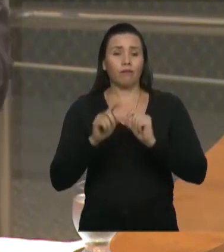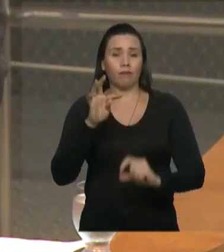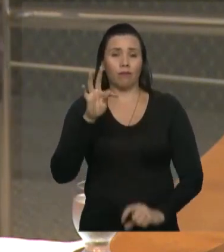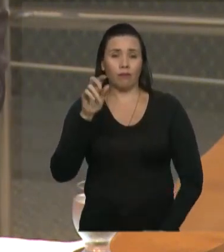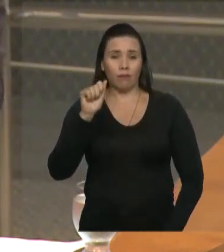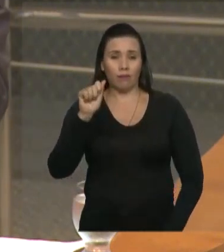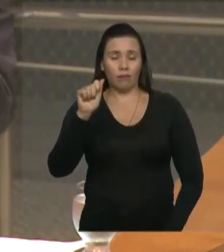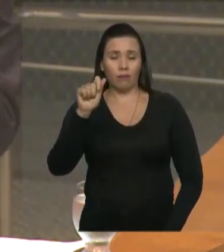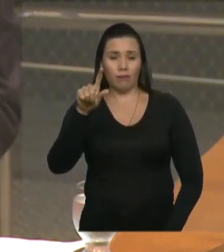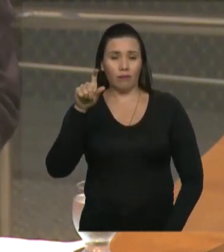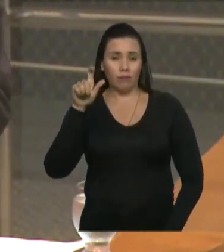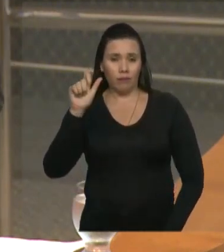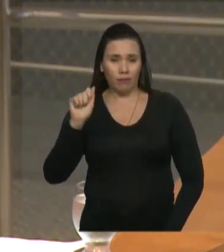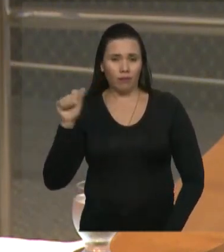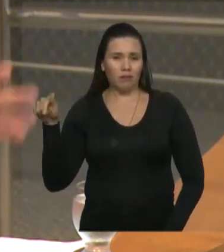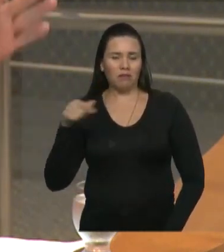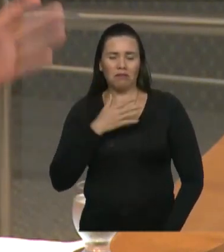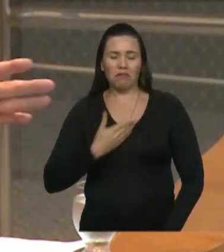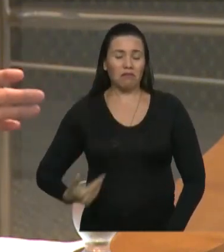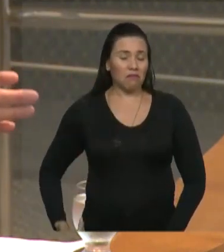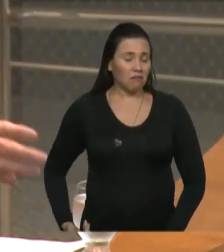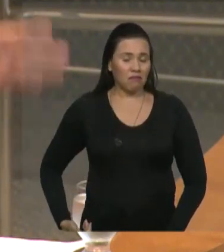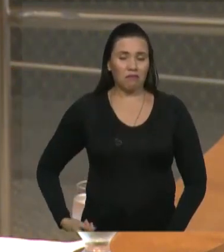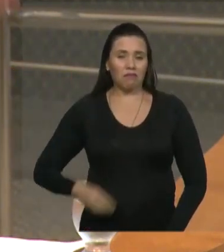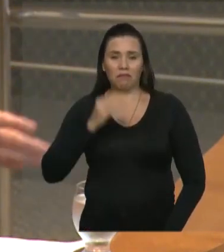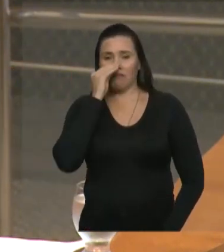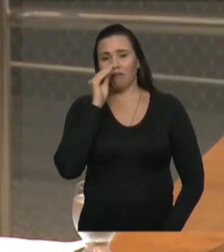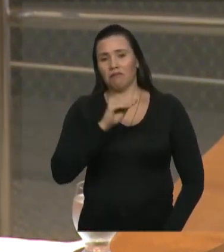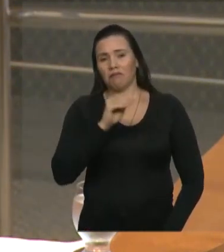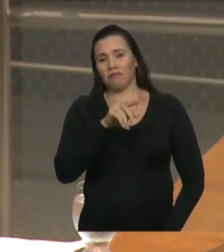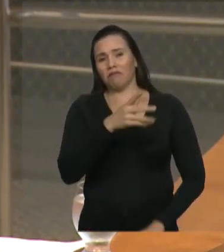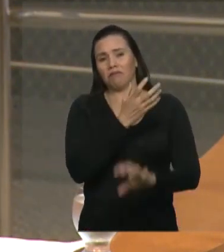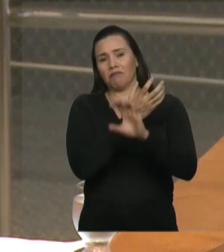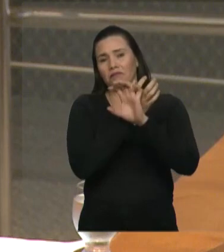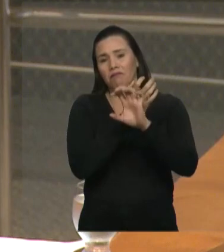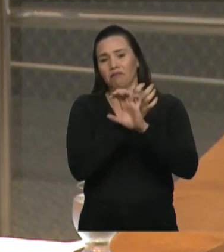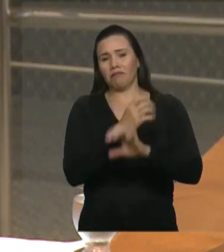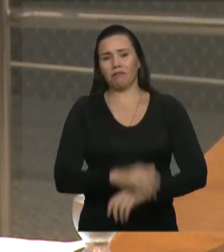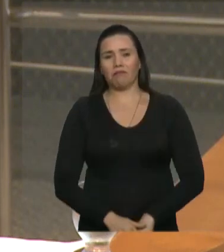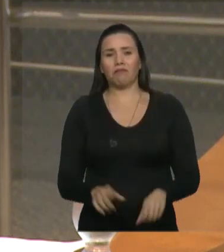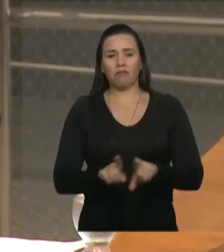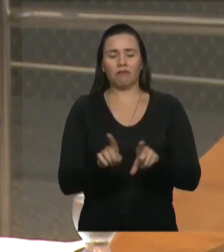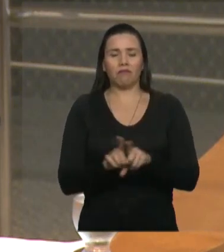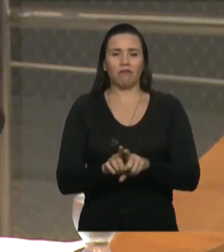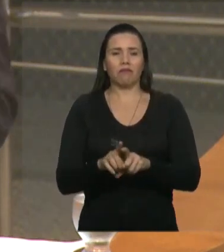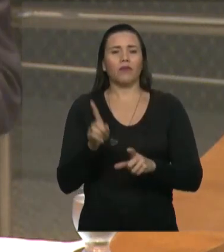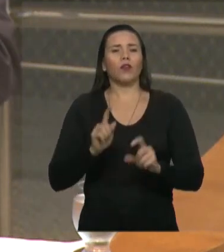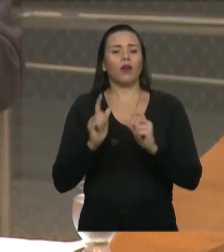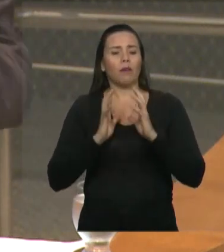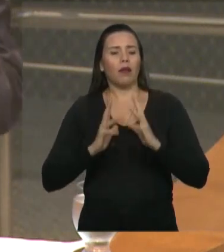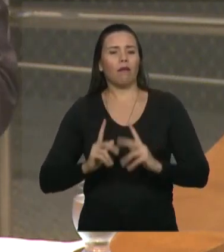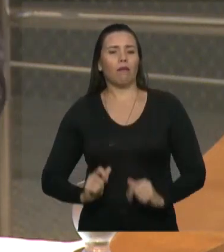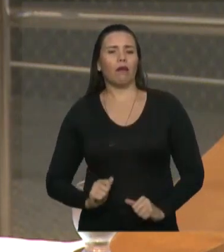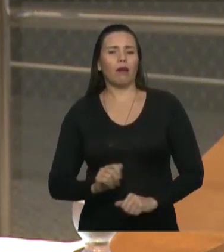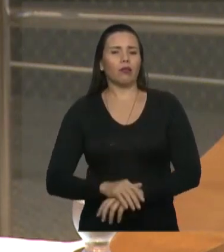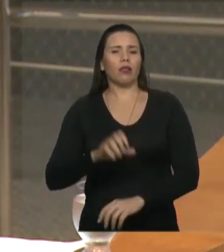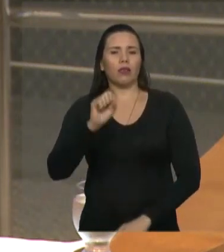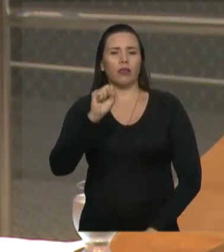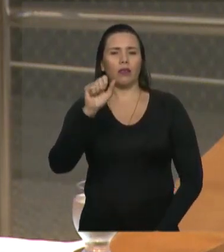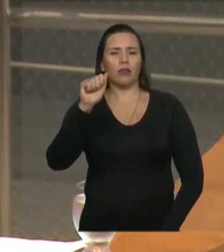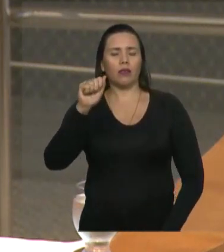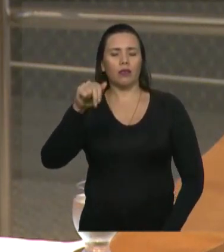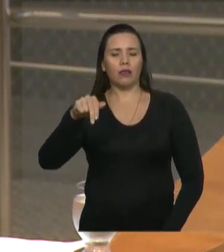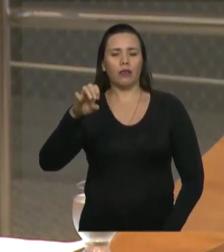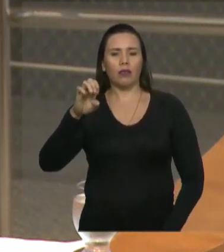governo pouco está se lixando para a questão da CAEMA, para a questão do saneamento básico. Reduziu drasticamente o